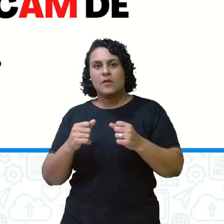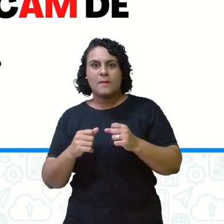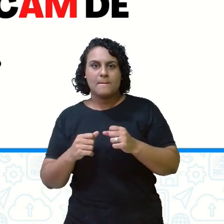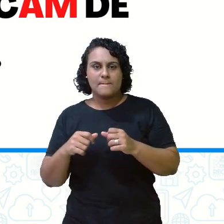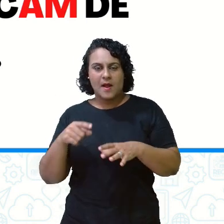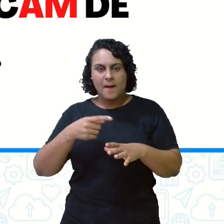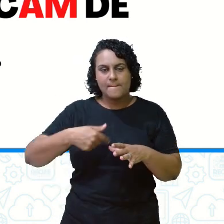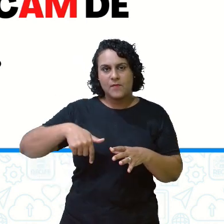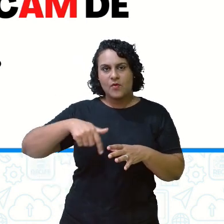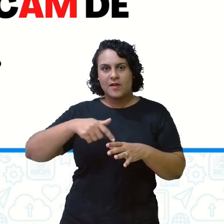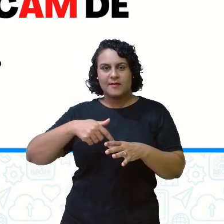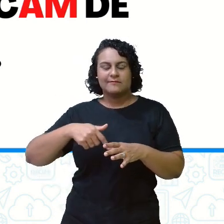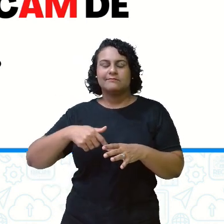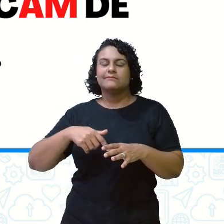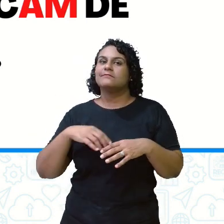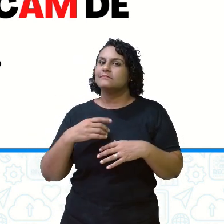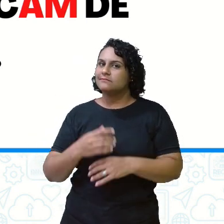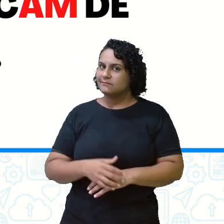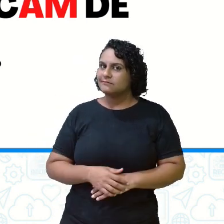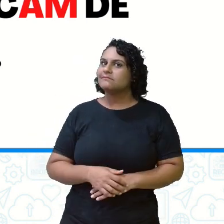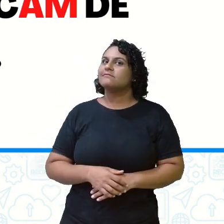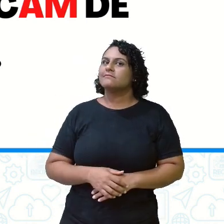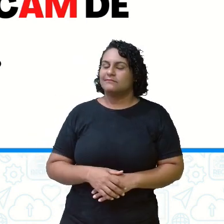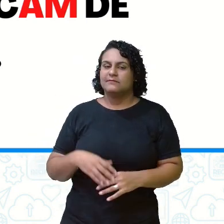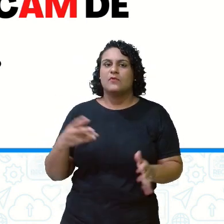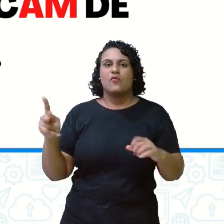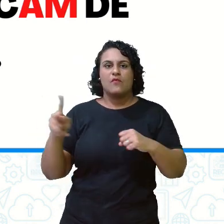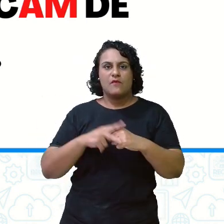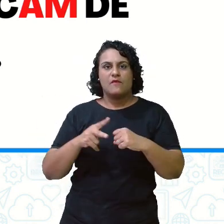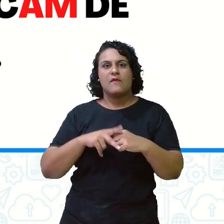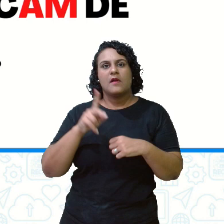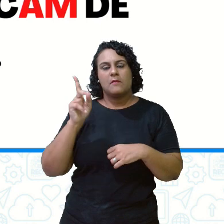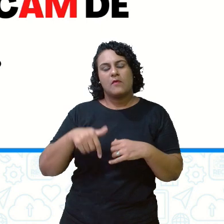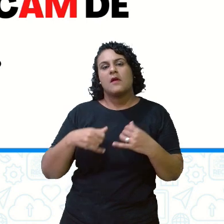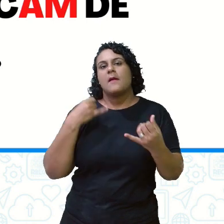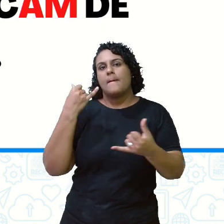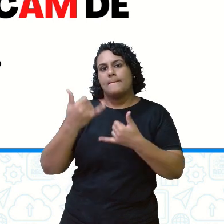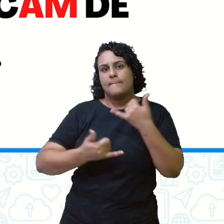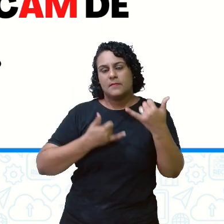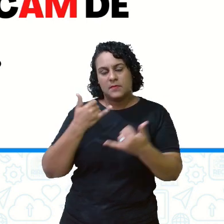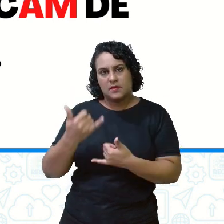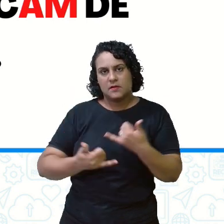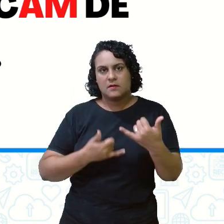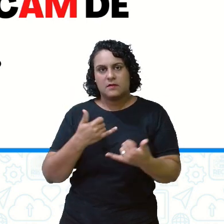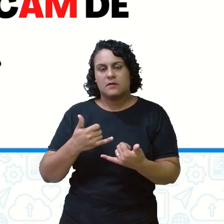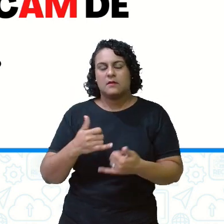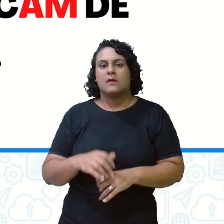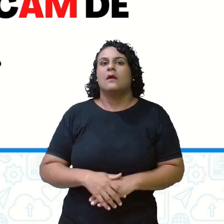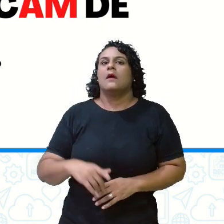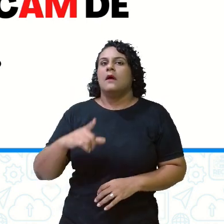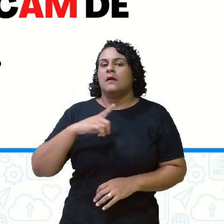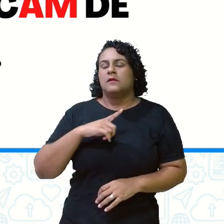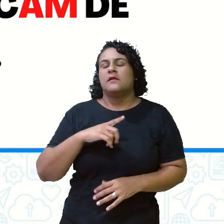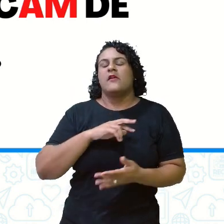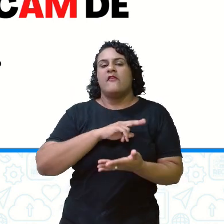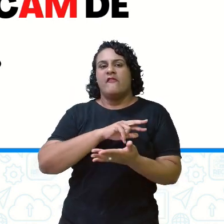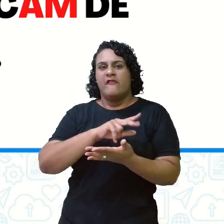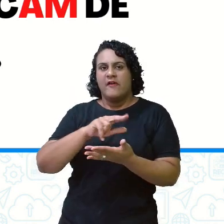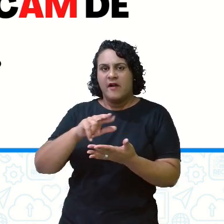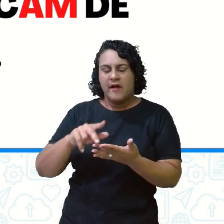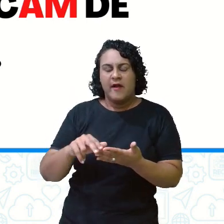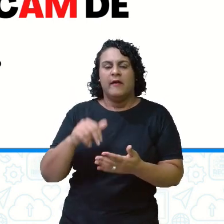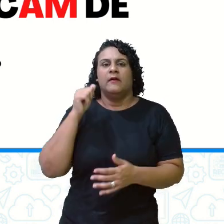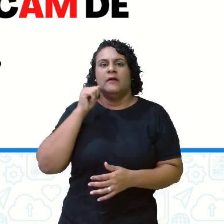elas estavam brincando, então o verbo aí é brincar. E a gente viu, né, que ali tinham várias meninas.